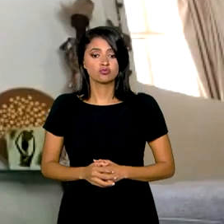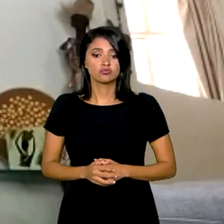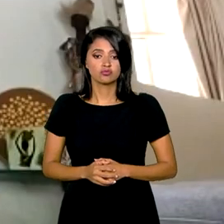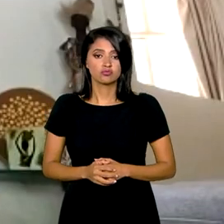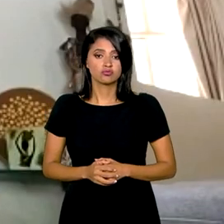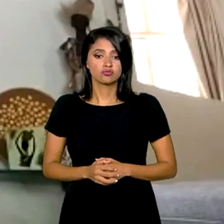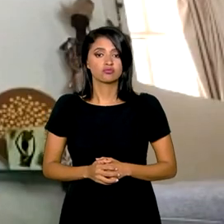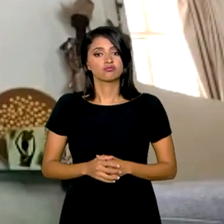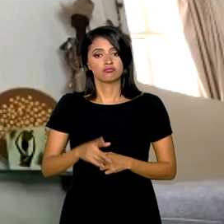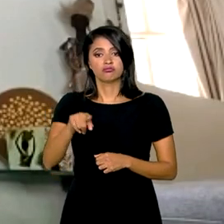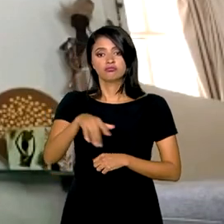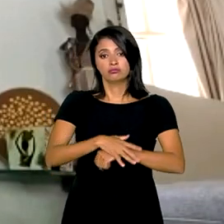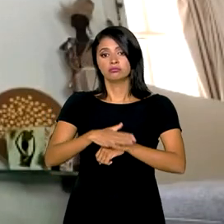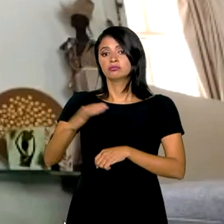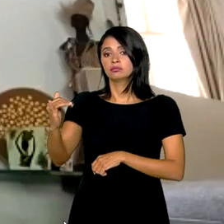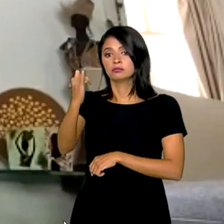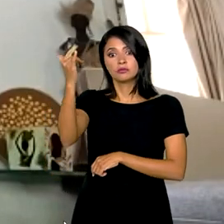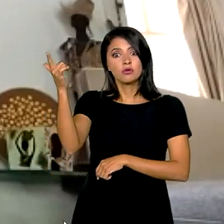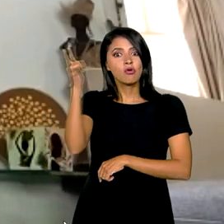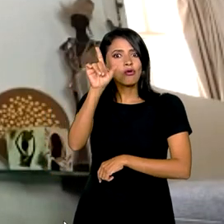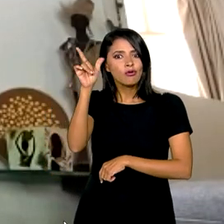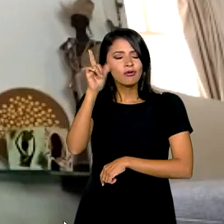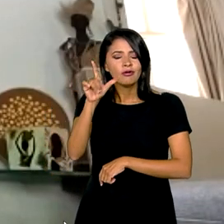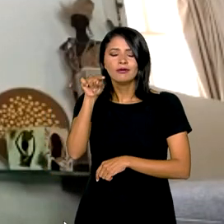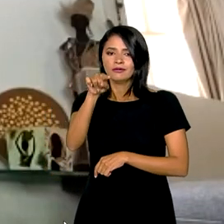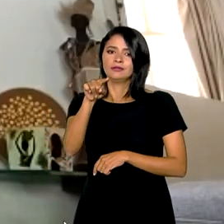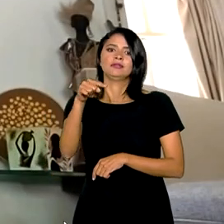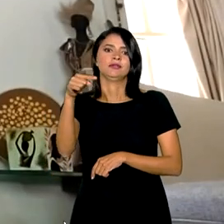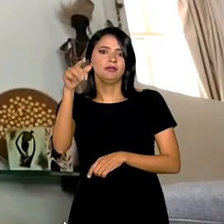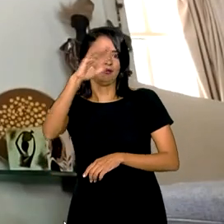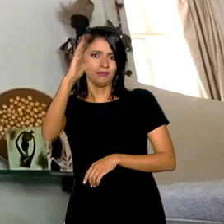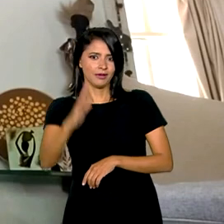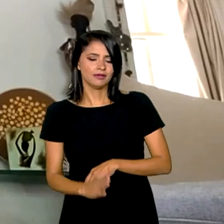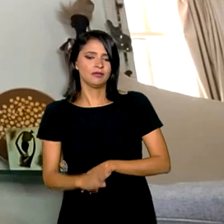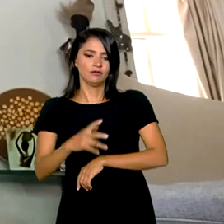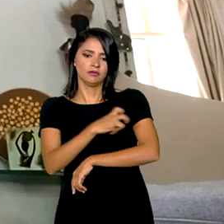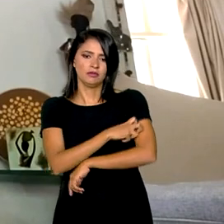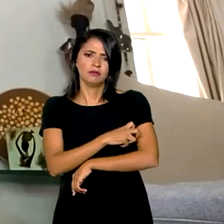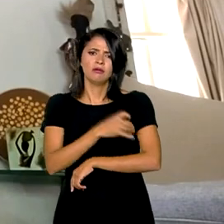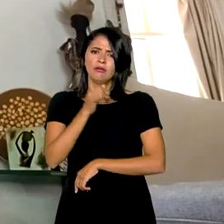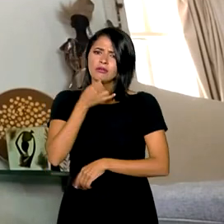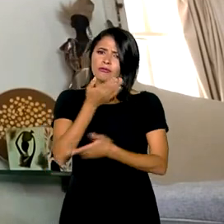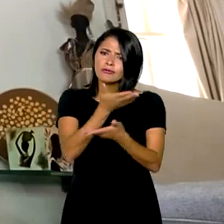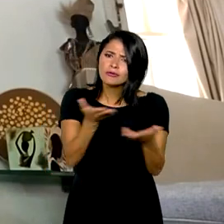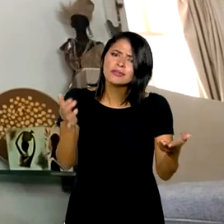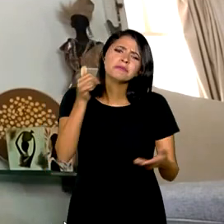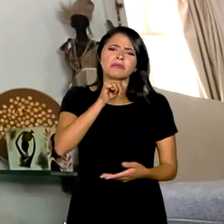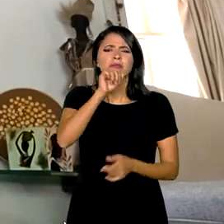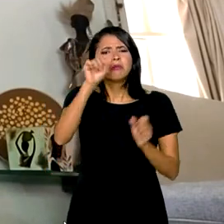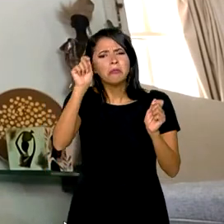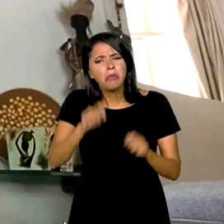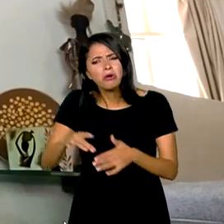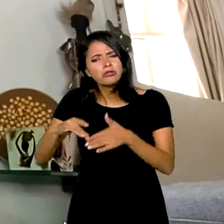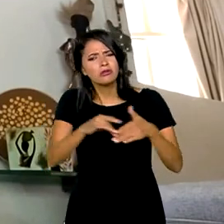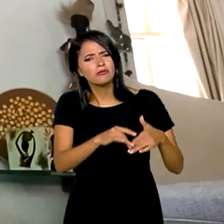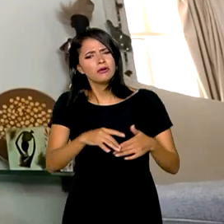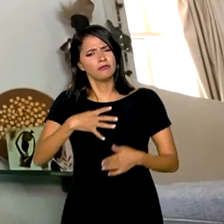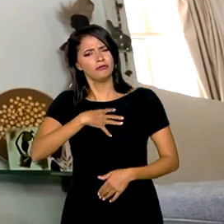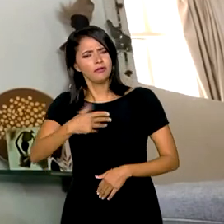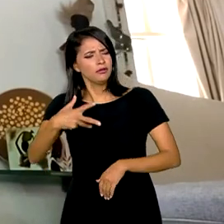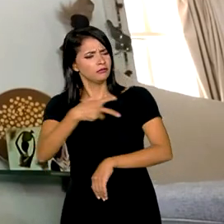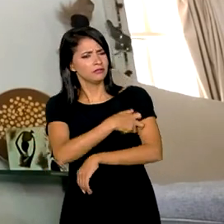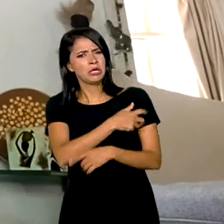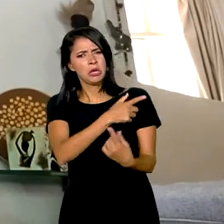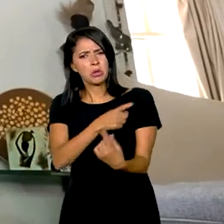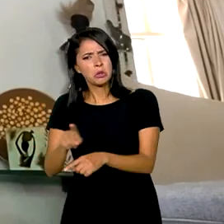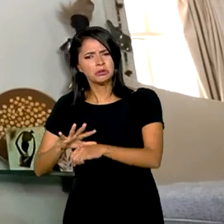muito importante, né? A gente conseguir ter as vacinas aqui no Brasil. É muito triste que vocês, que são mães que podem vacinar os seus filhos